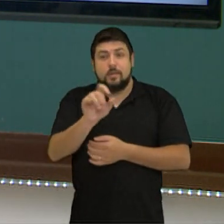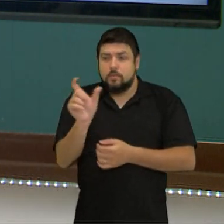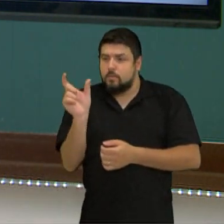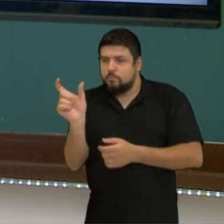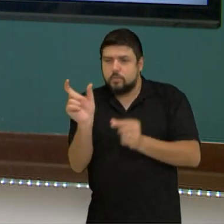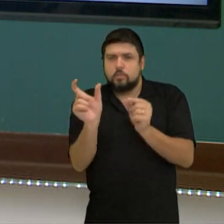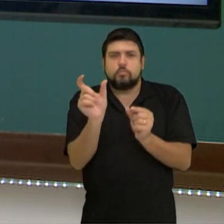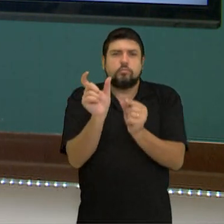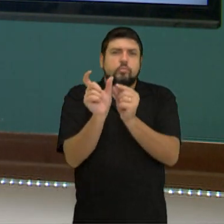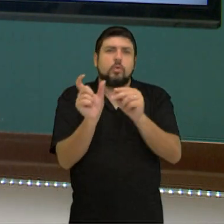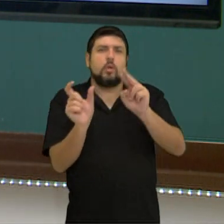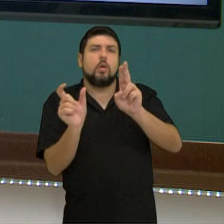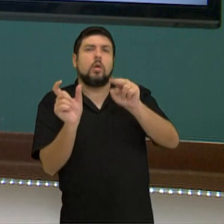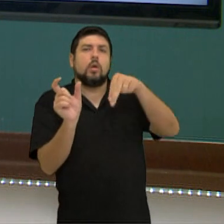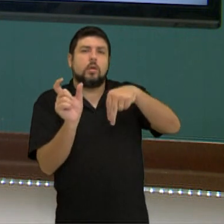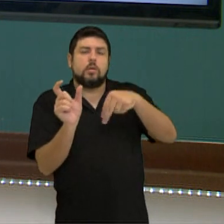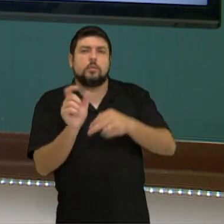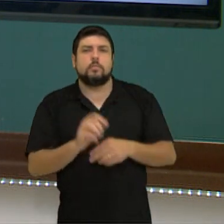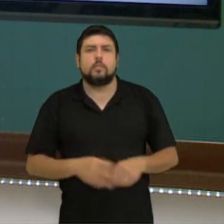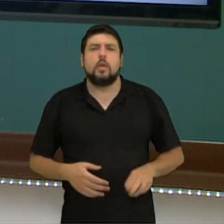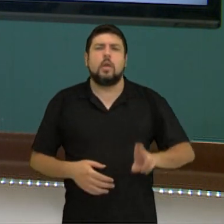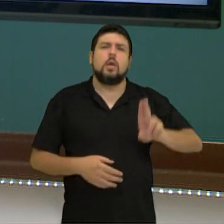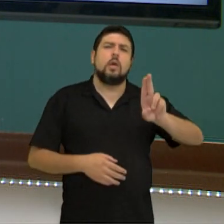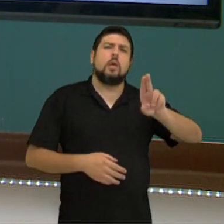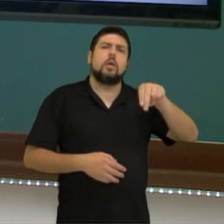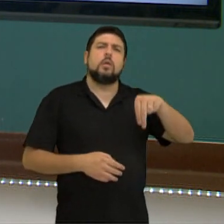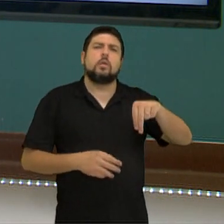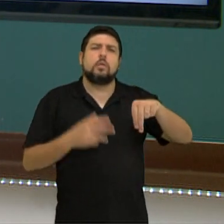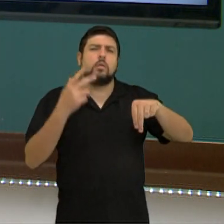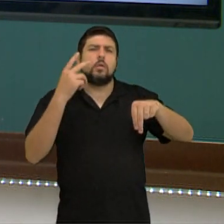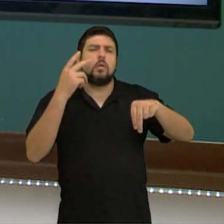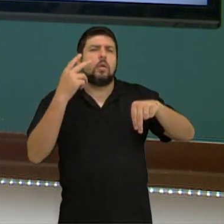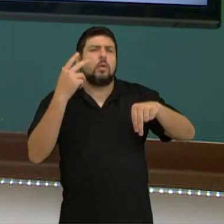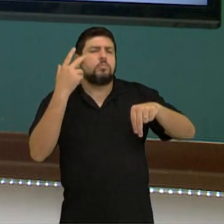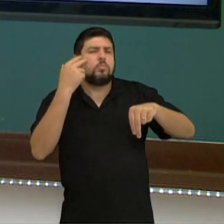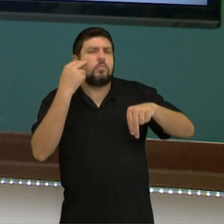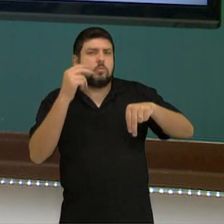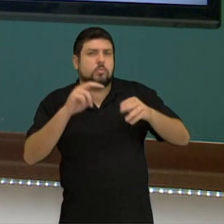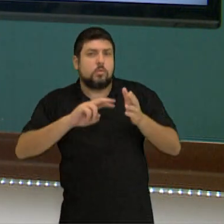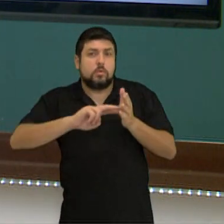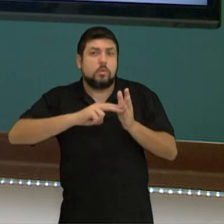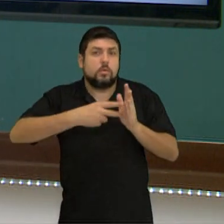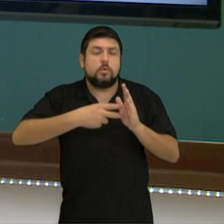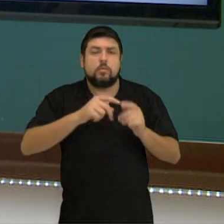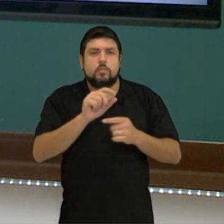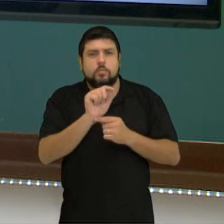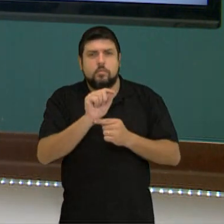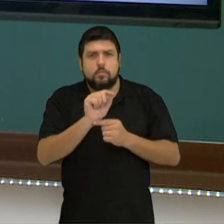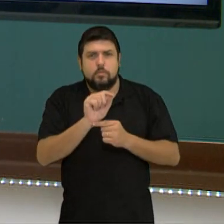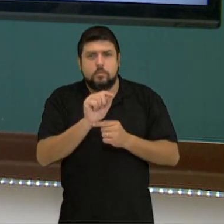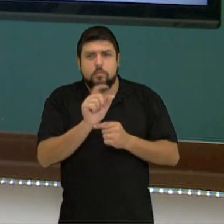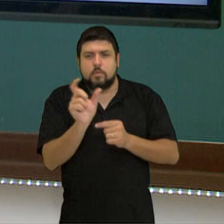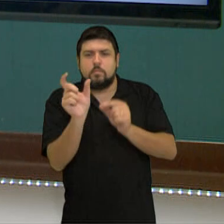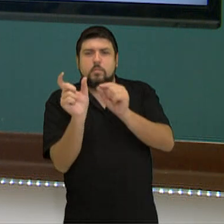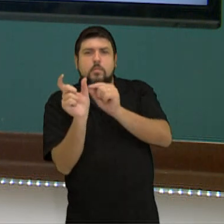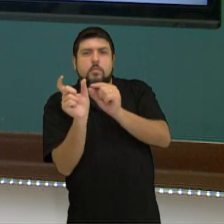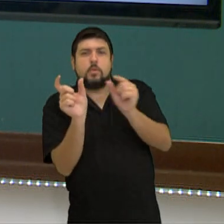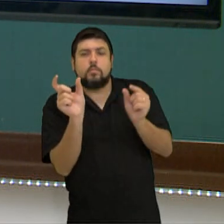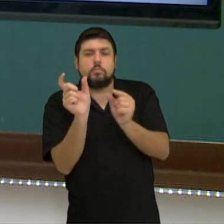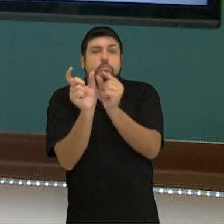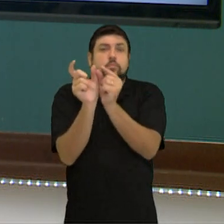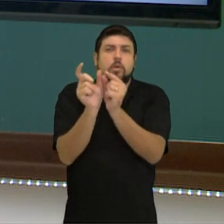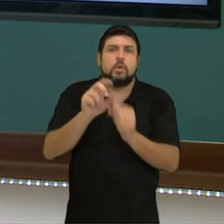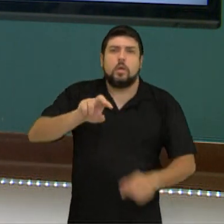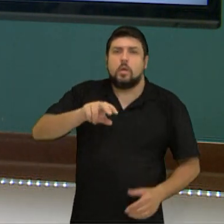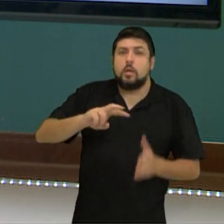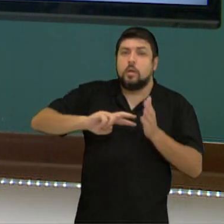terá outra. Por exemplo, o an, normalmente ele traz o contrário do que a palavra raiz propõe, tá bom? Então, isso